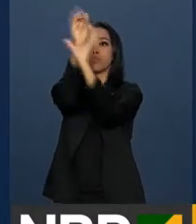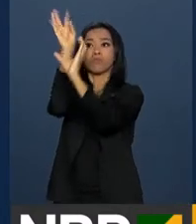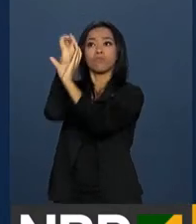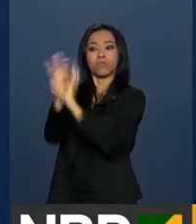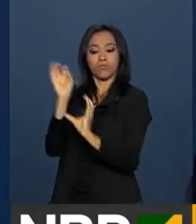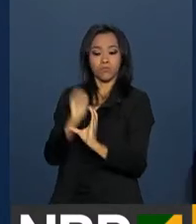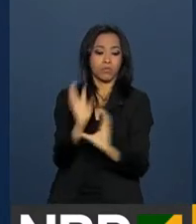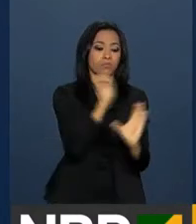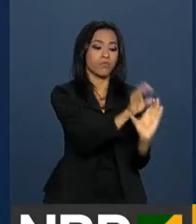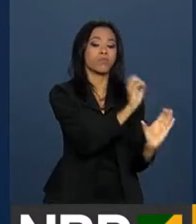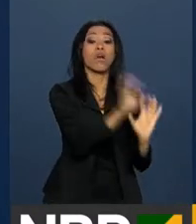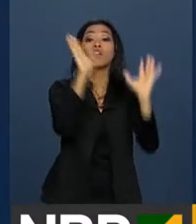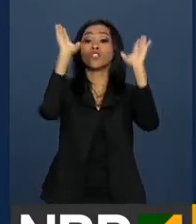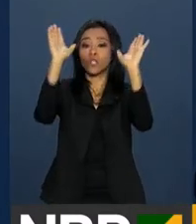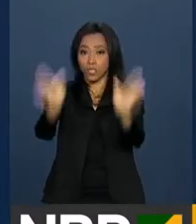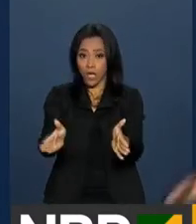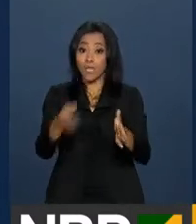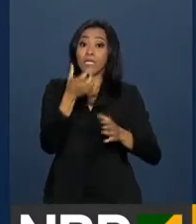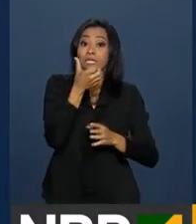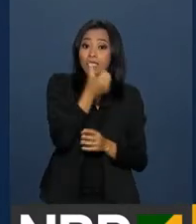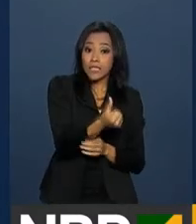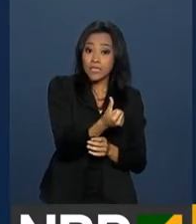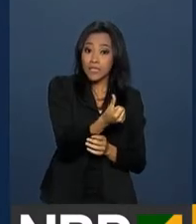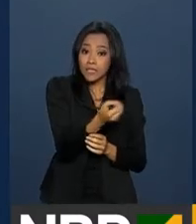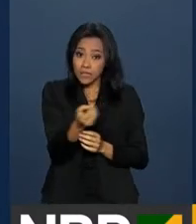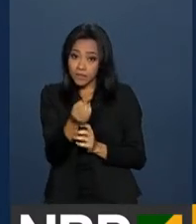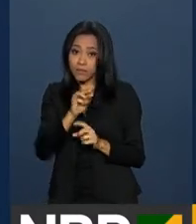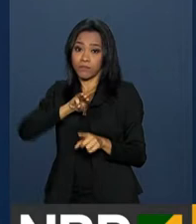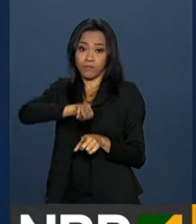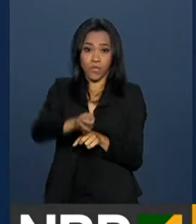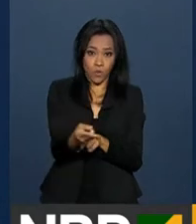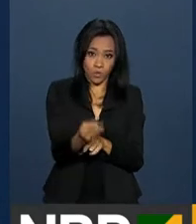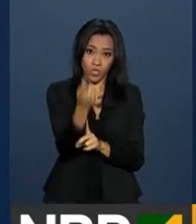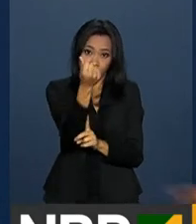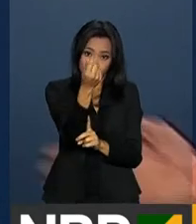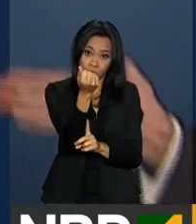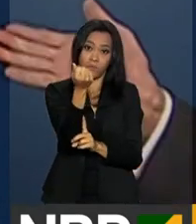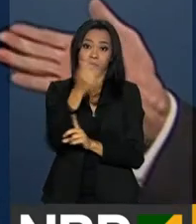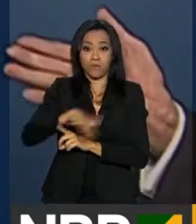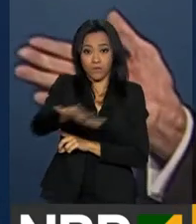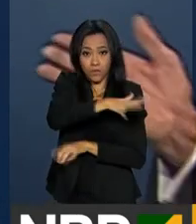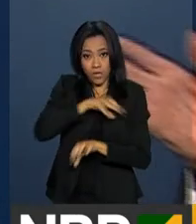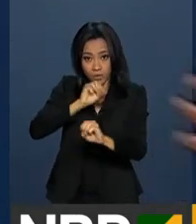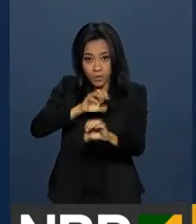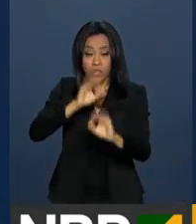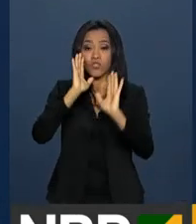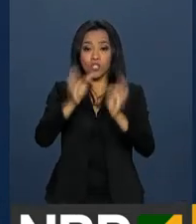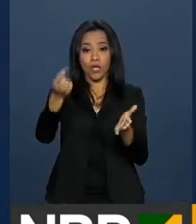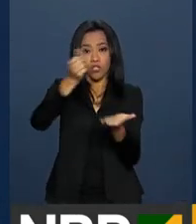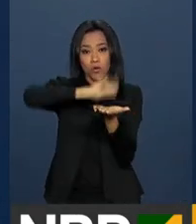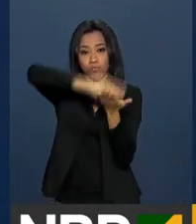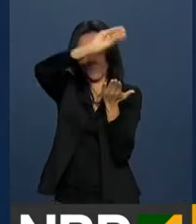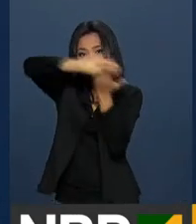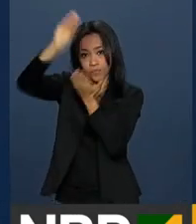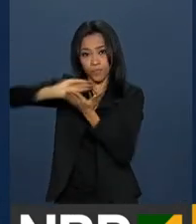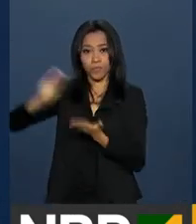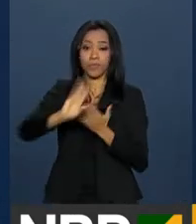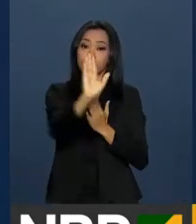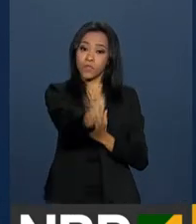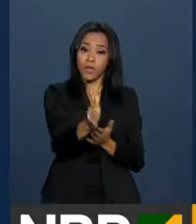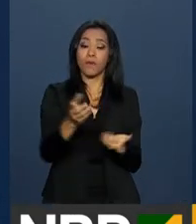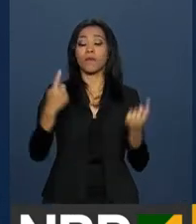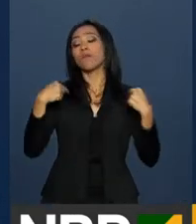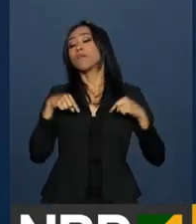últimos 600 milhões de reais da educação. Então, eu quero dizer mais uma vez, tal